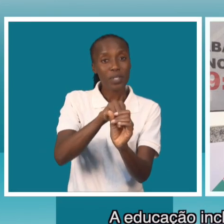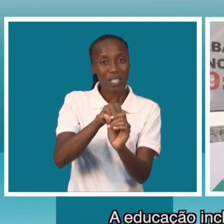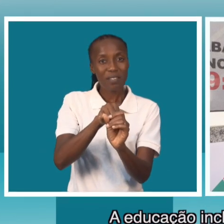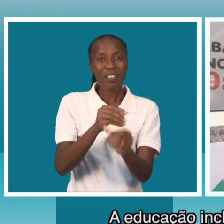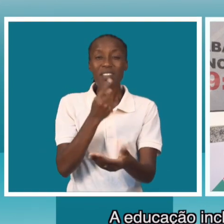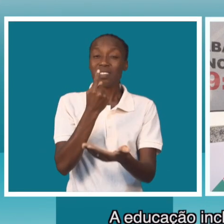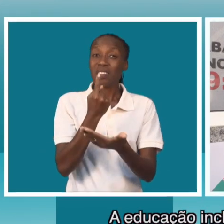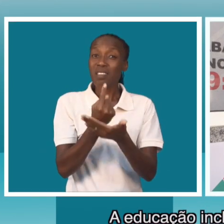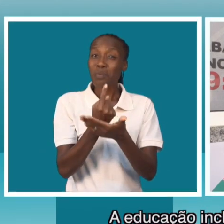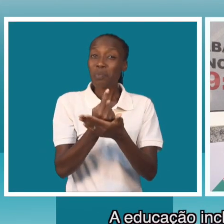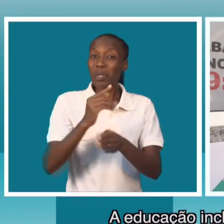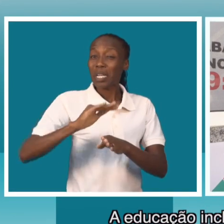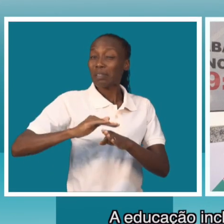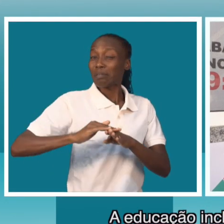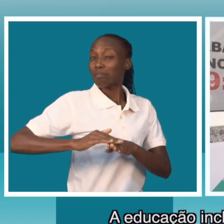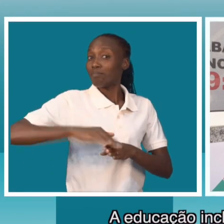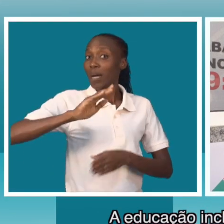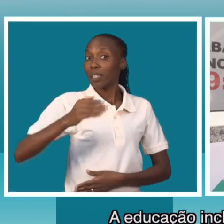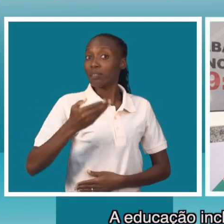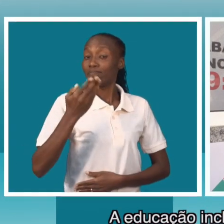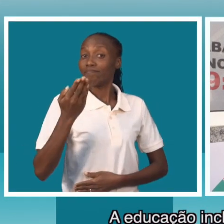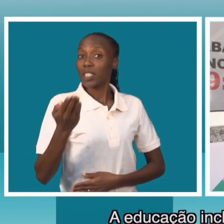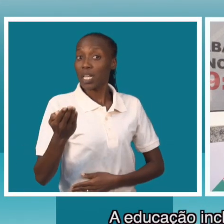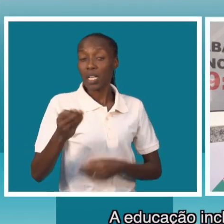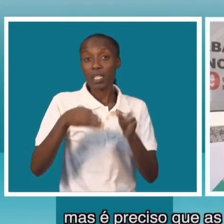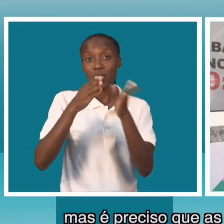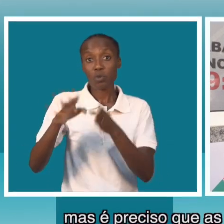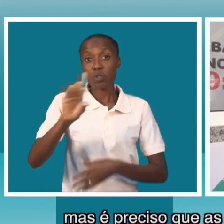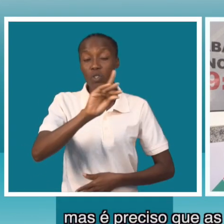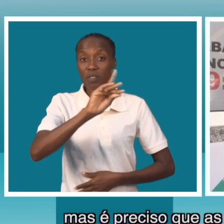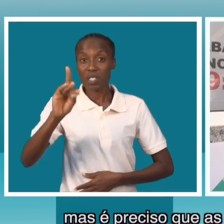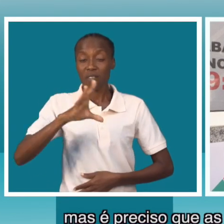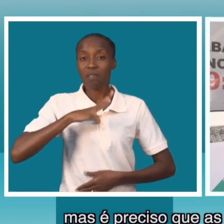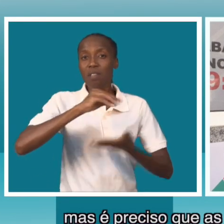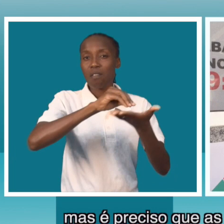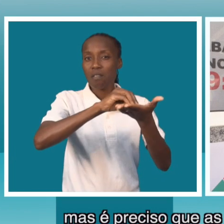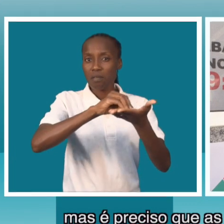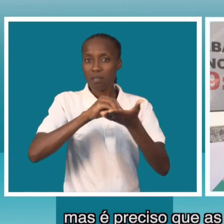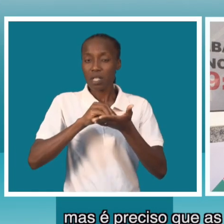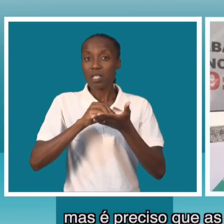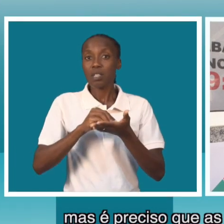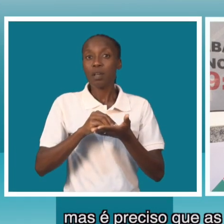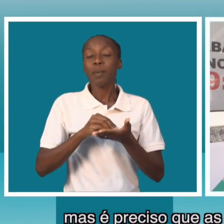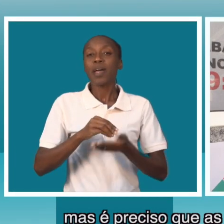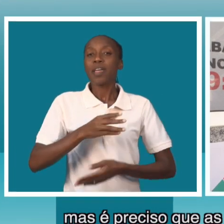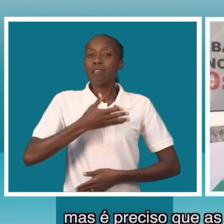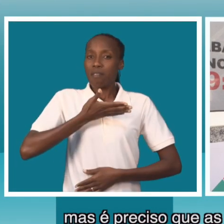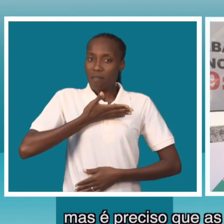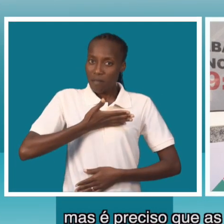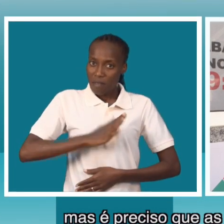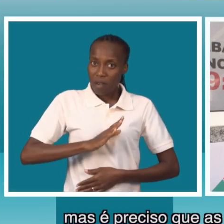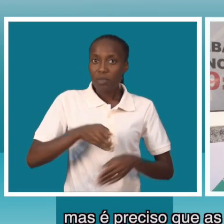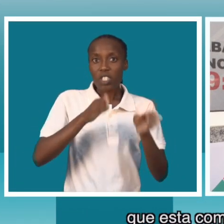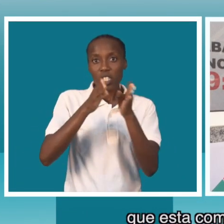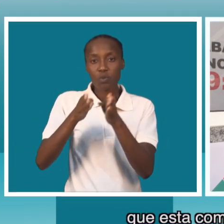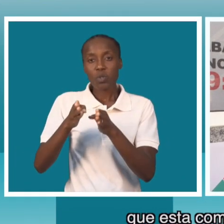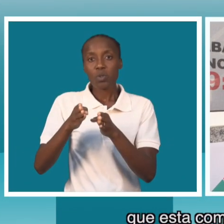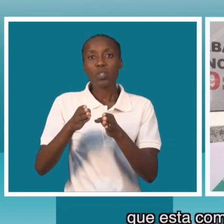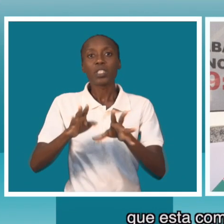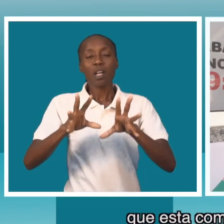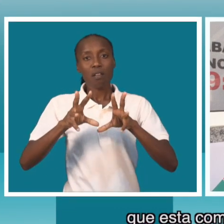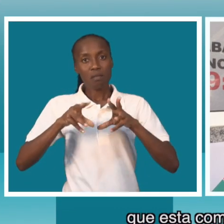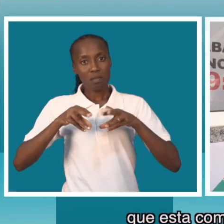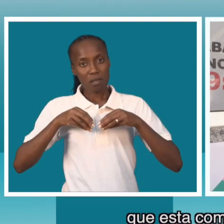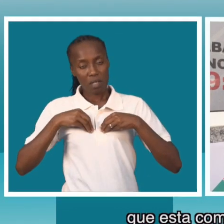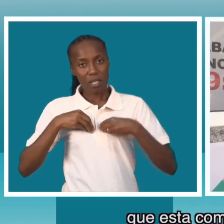muito importante para que as pessoas com deficiência tenham acesso, mas é preciso que as comunidades aceitem e assumam e